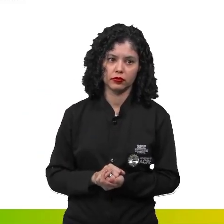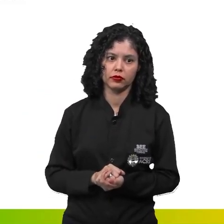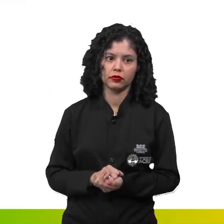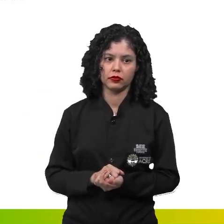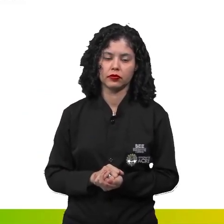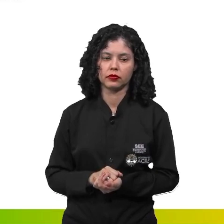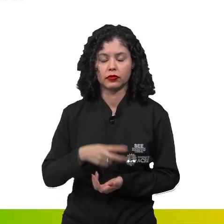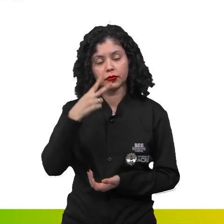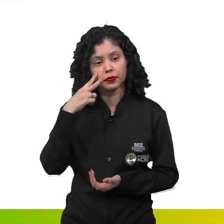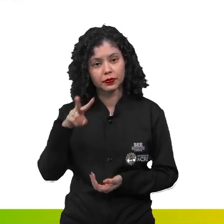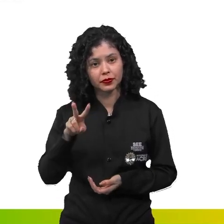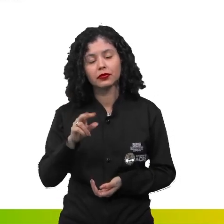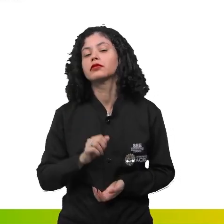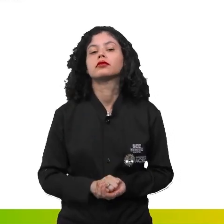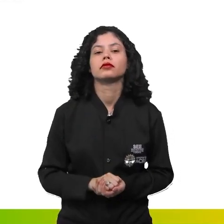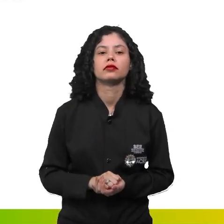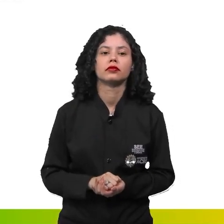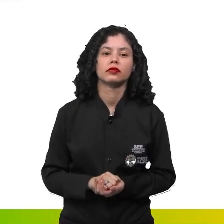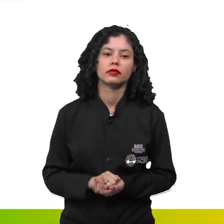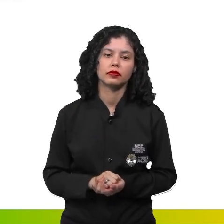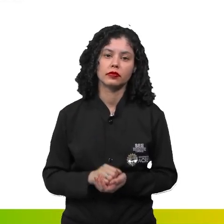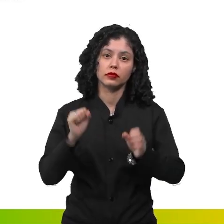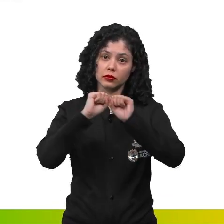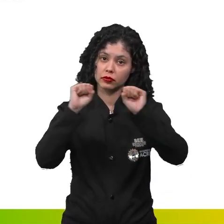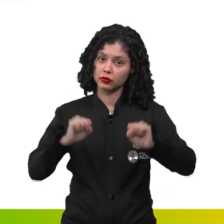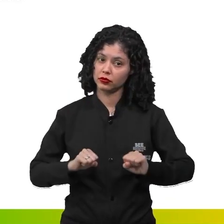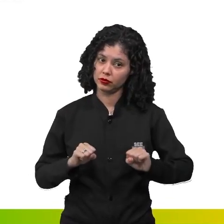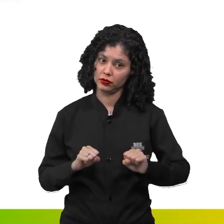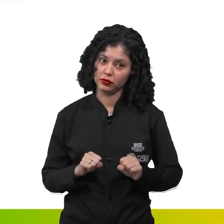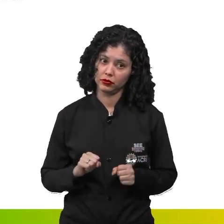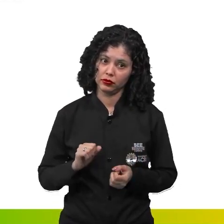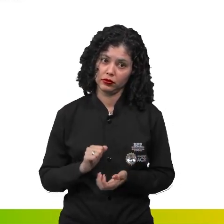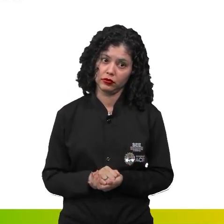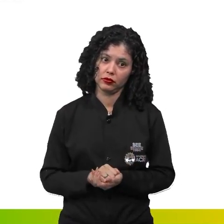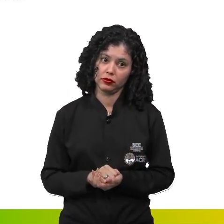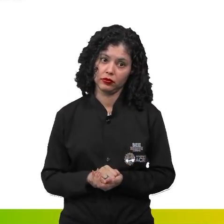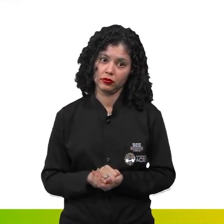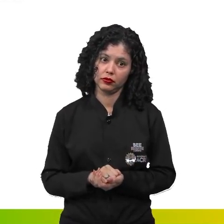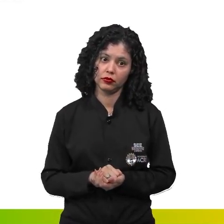que alfanuméricos é o sistema